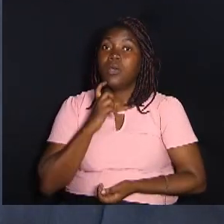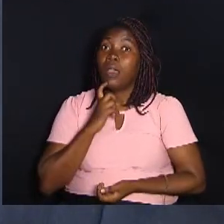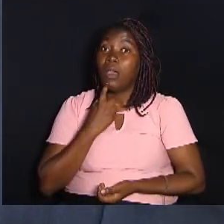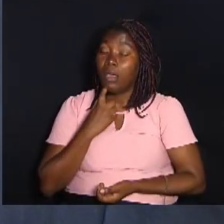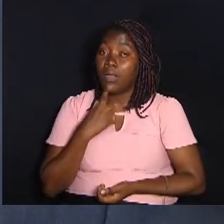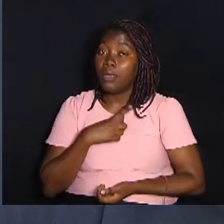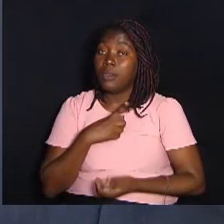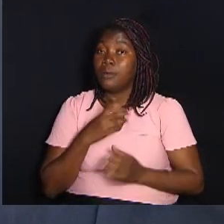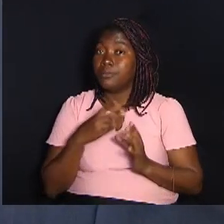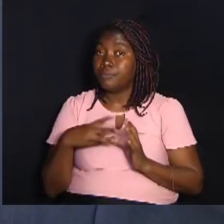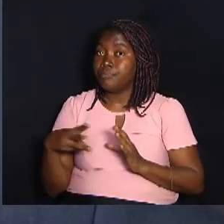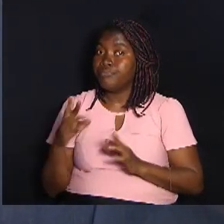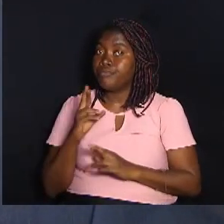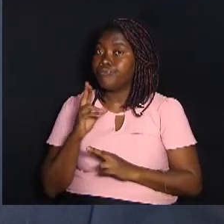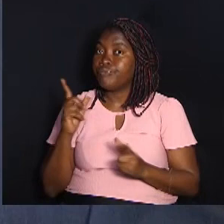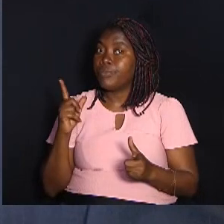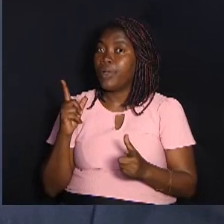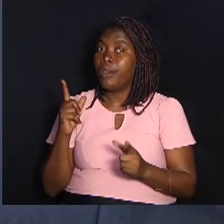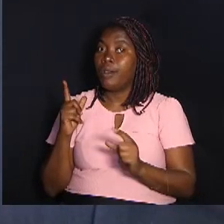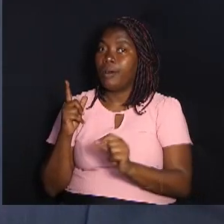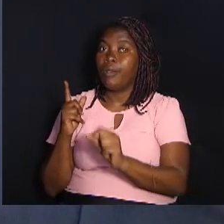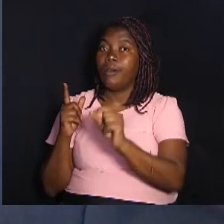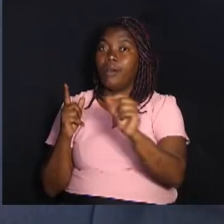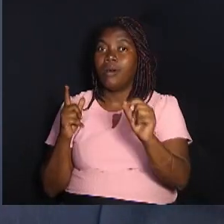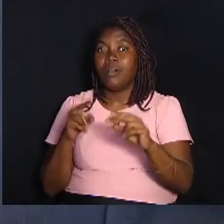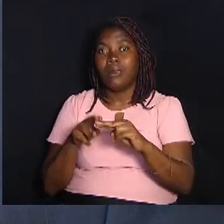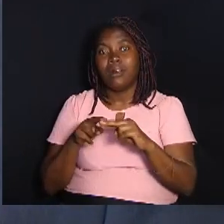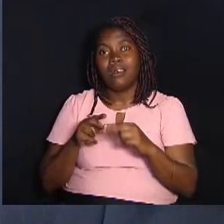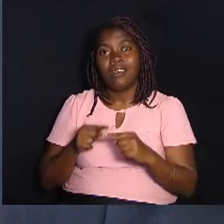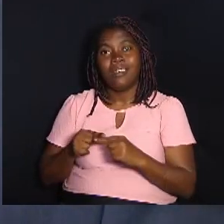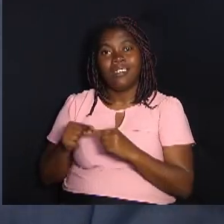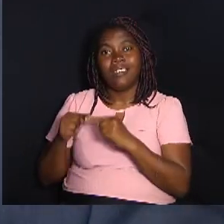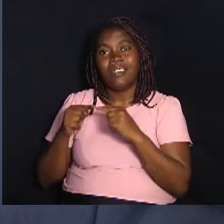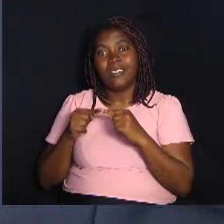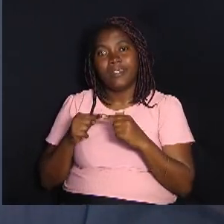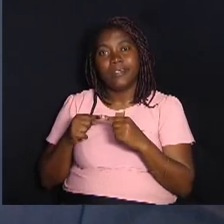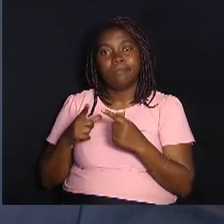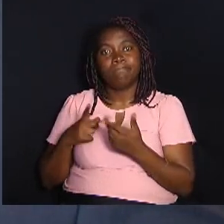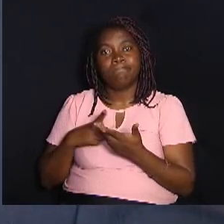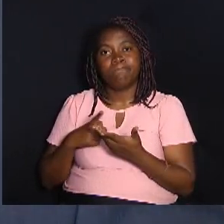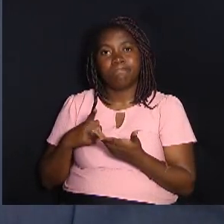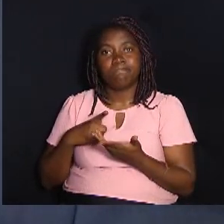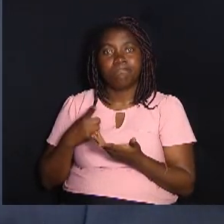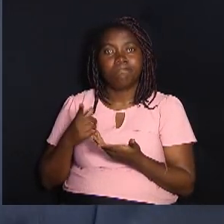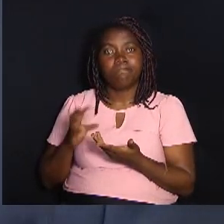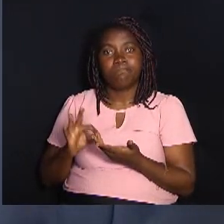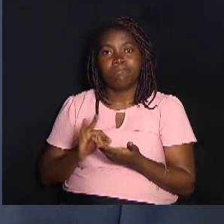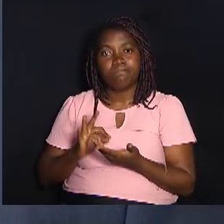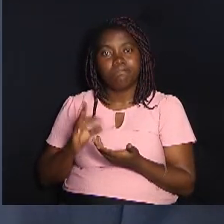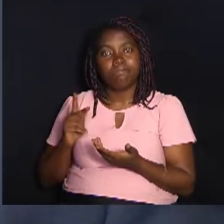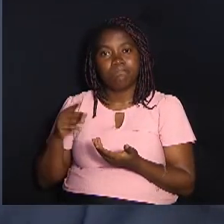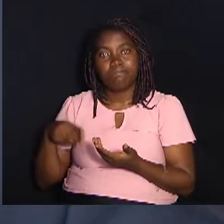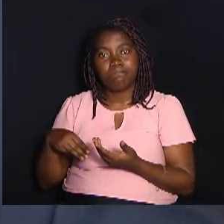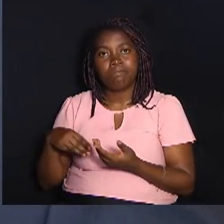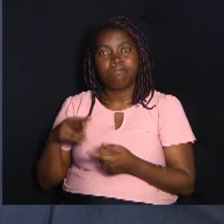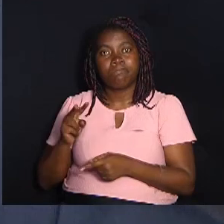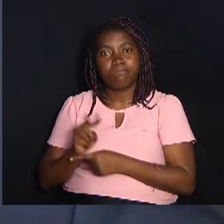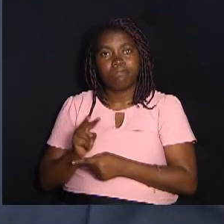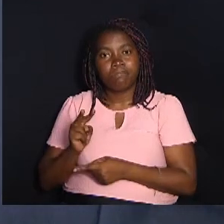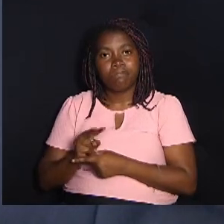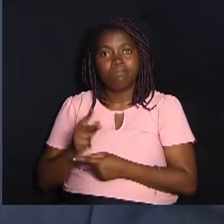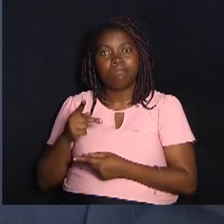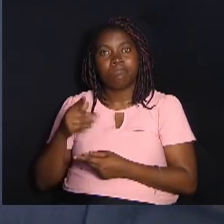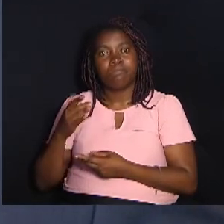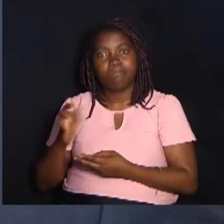e Campinas até tem uma característica diferente de alguns lugares porque essa rede de proteção ela envolve tanto a Polícia Militar Polícia Civil